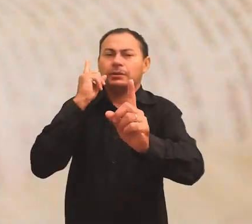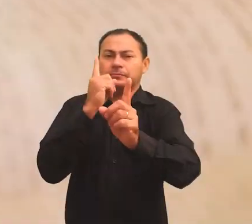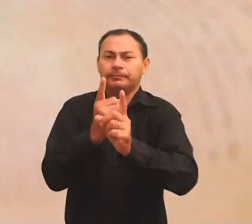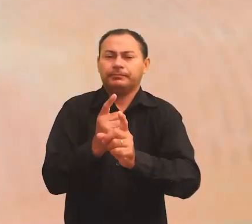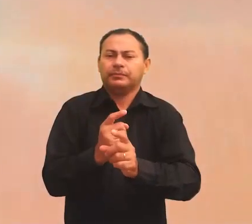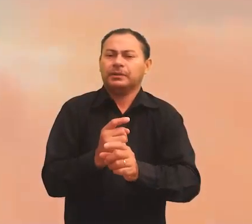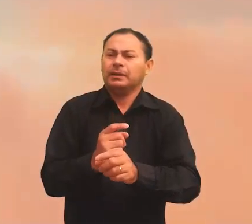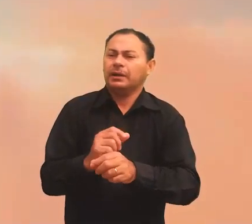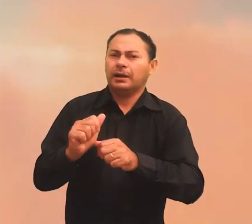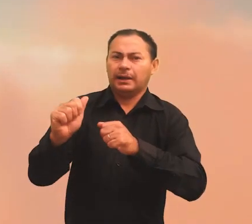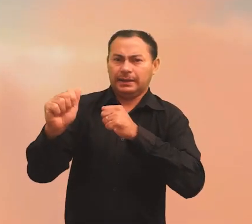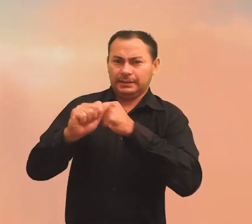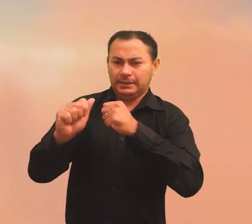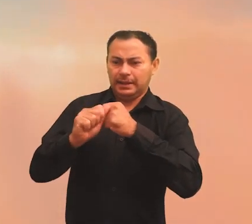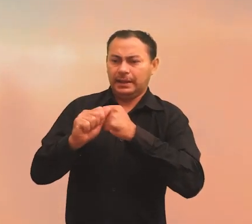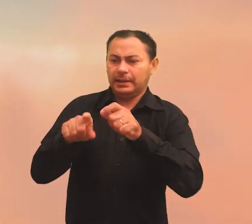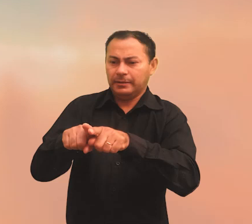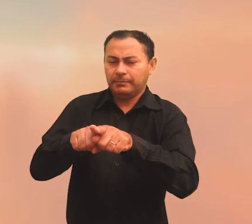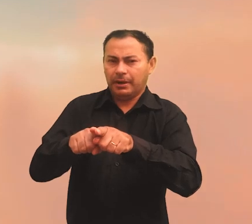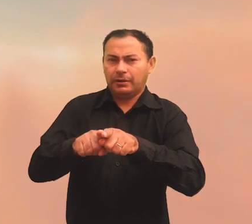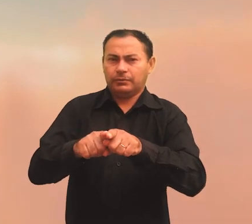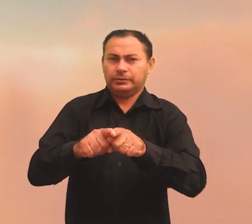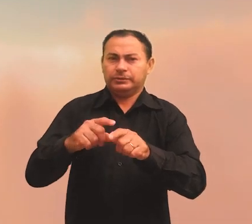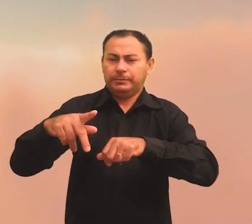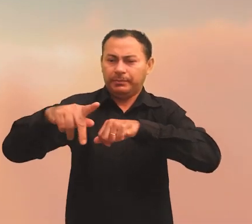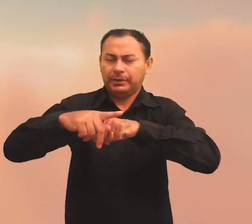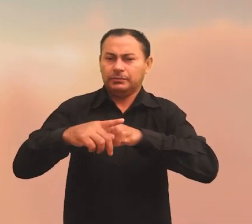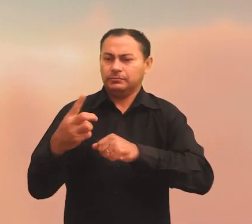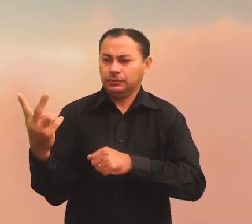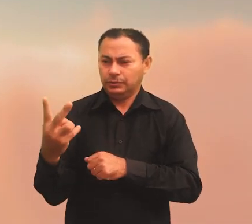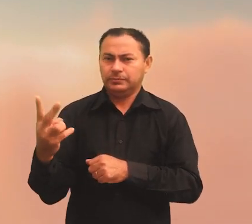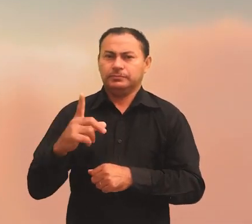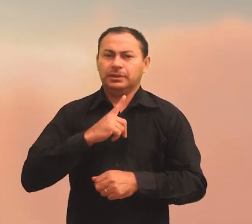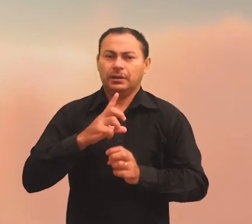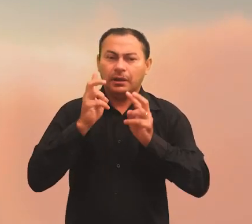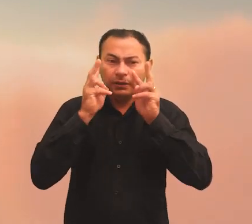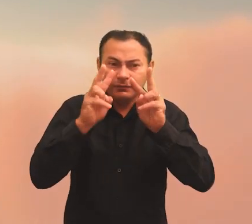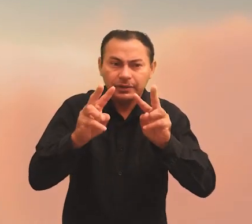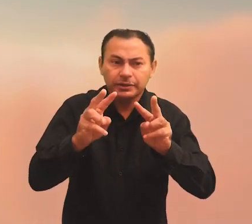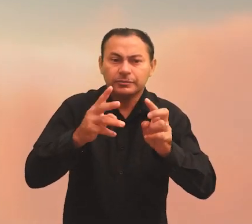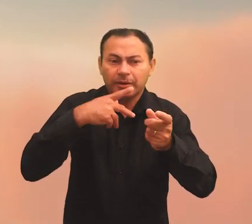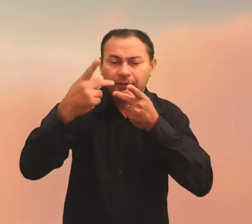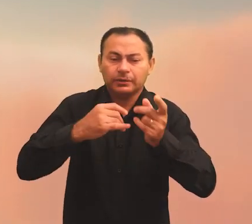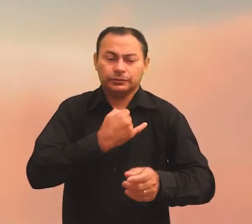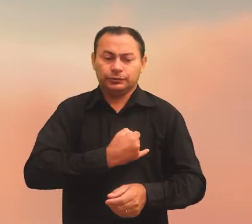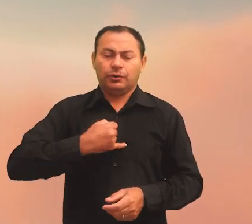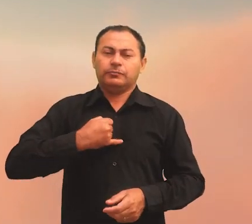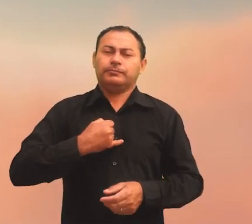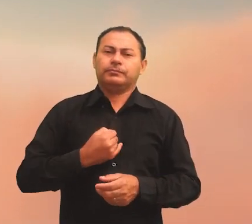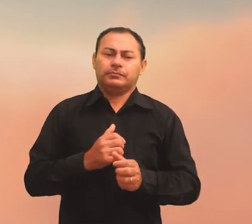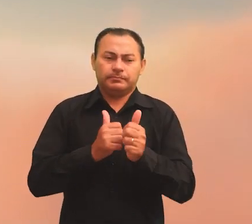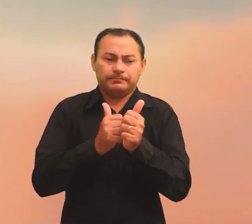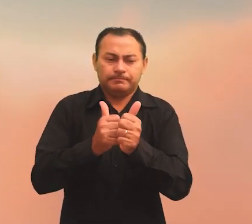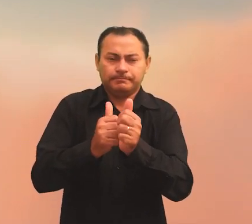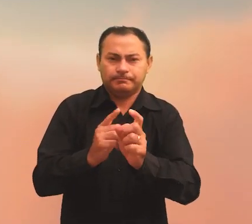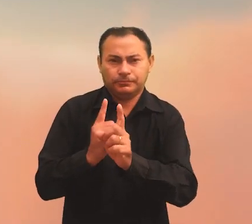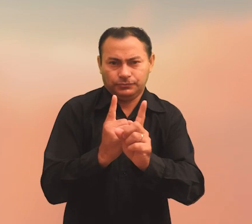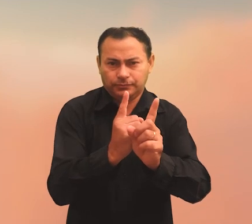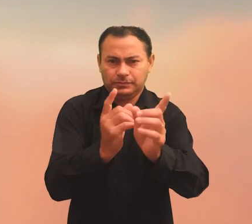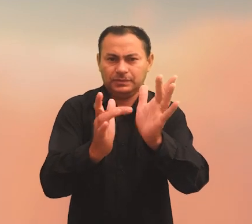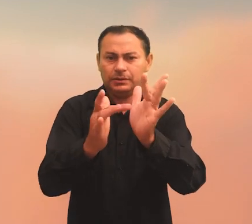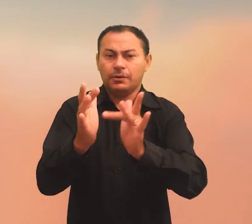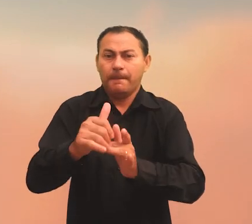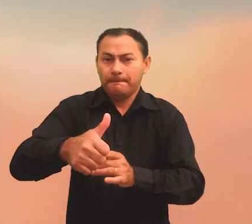encontraram. André, irmão de Simão Pedro, era um dos dois que tinham ouvido o que João dissera e que haviam seguido